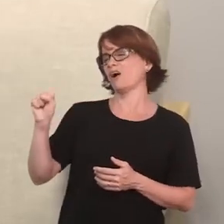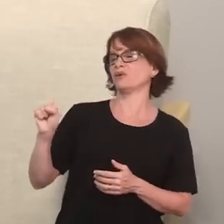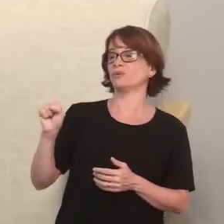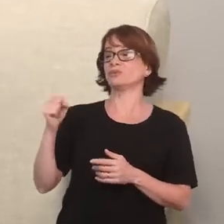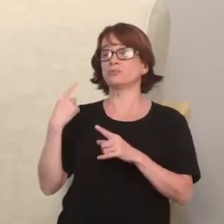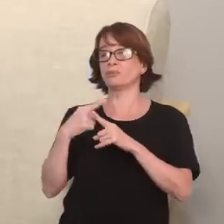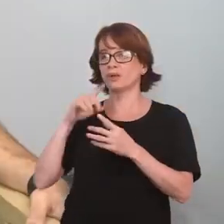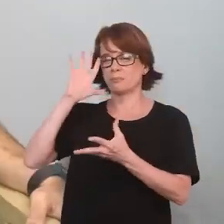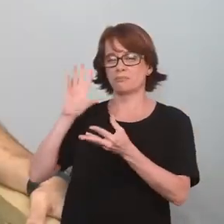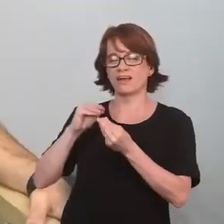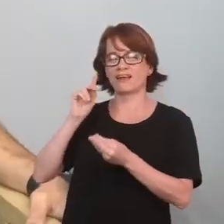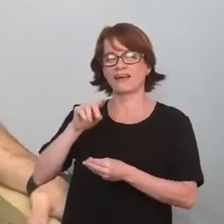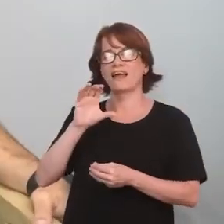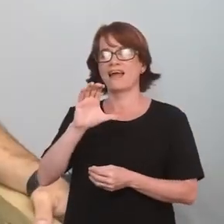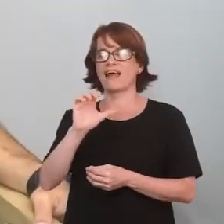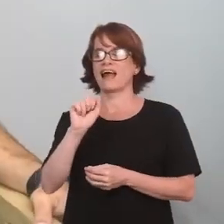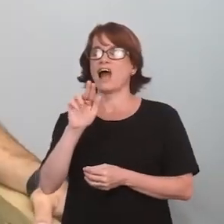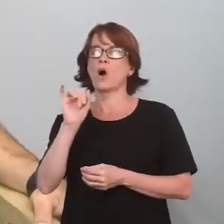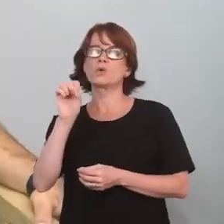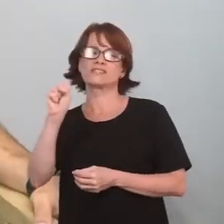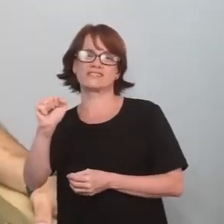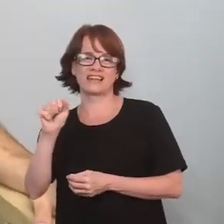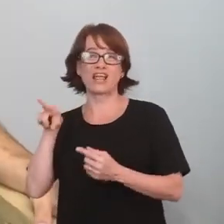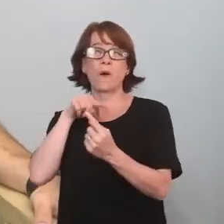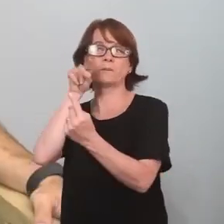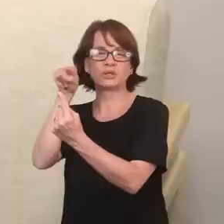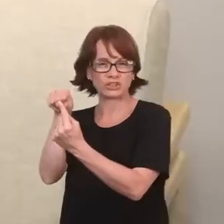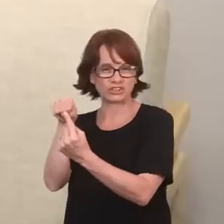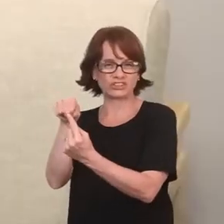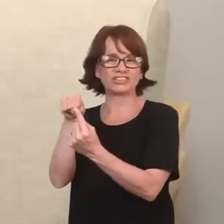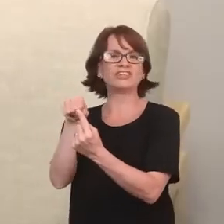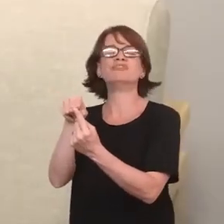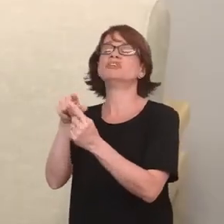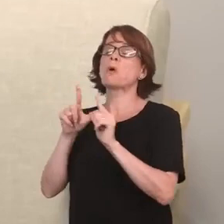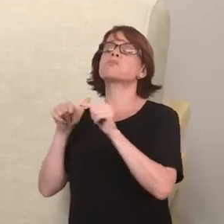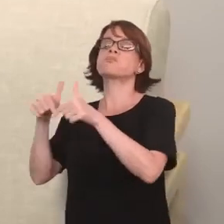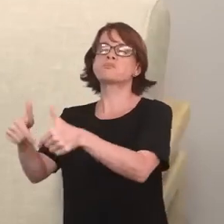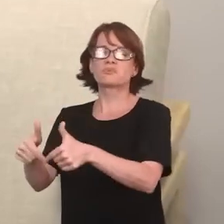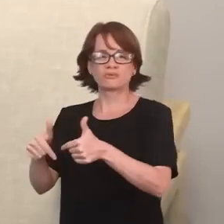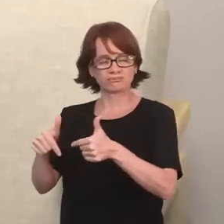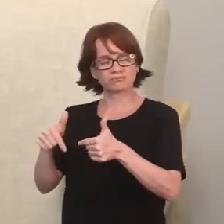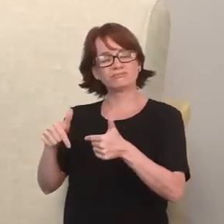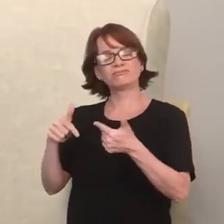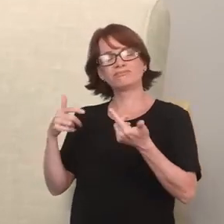mesmo. Isso é inacreditável. Eu sou radicals. Mas eu sou uma pessoa,